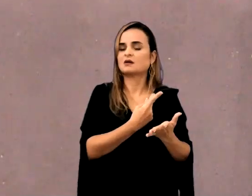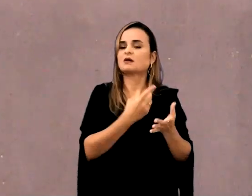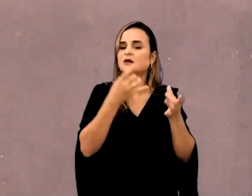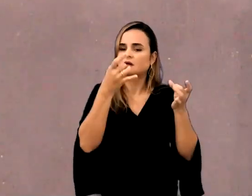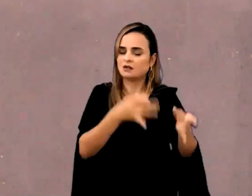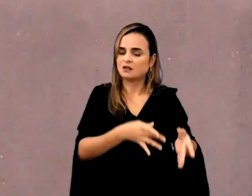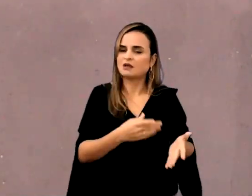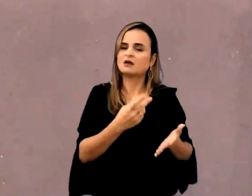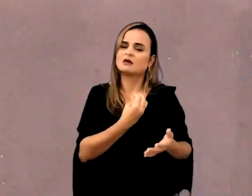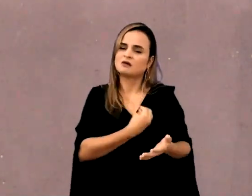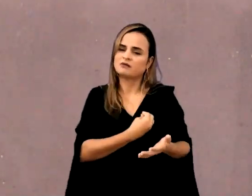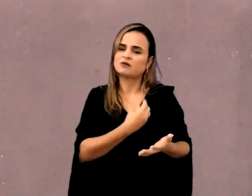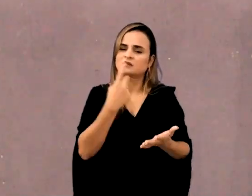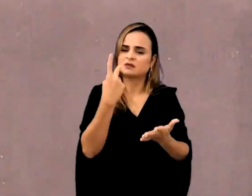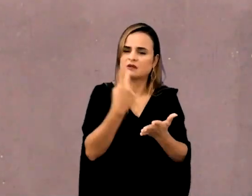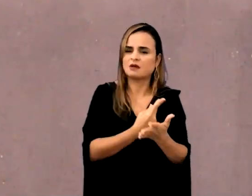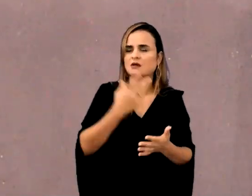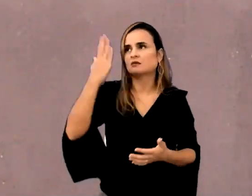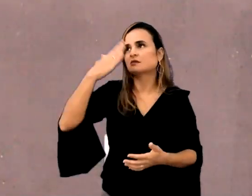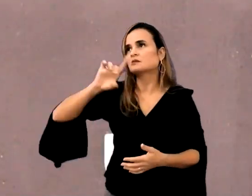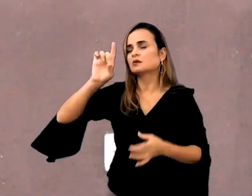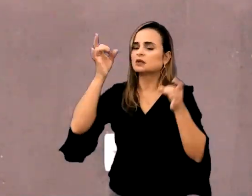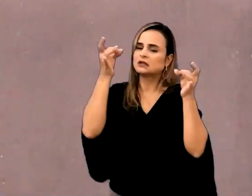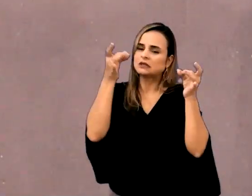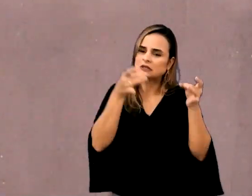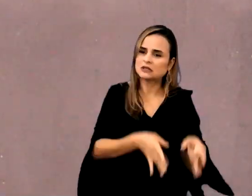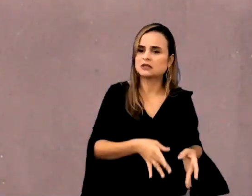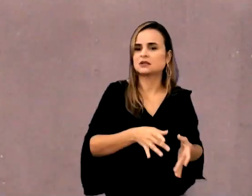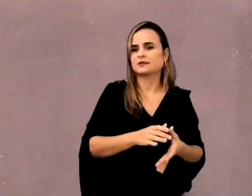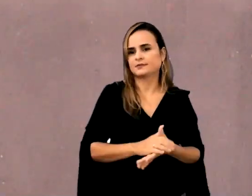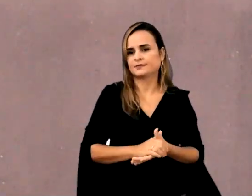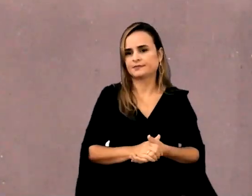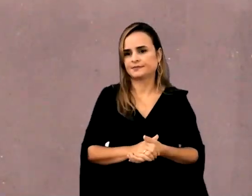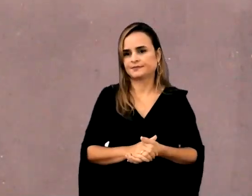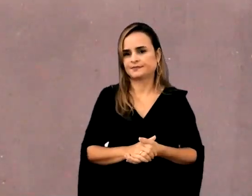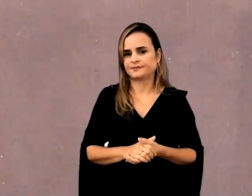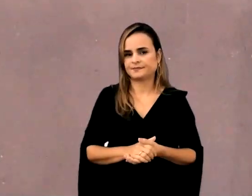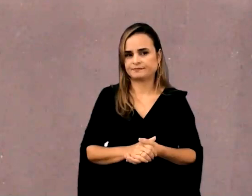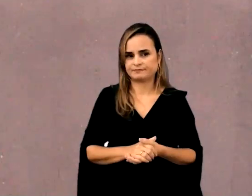realmente medíocre diante de Deus.